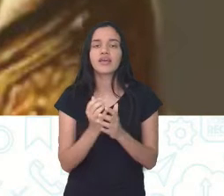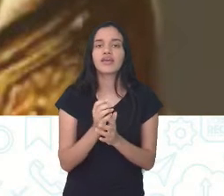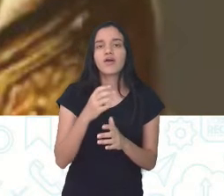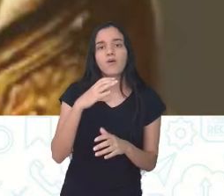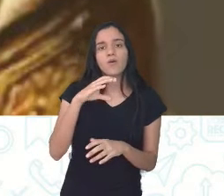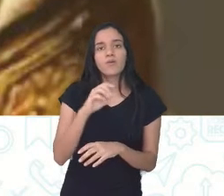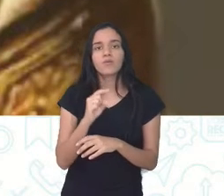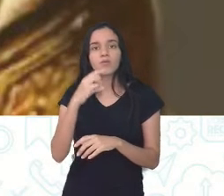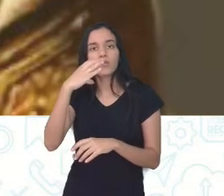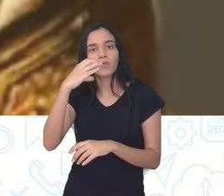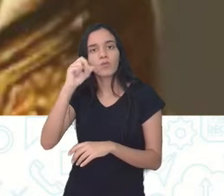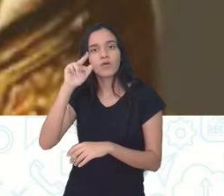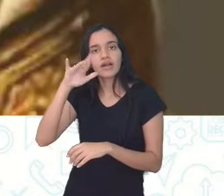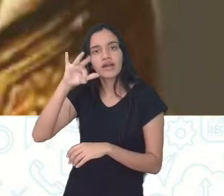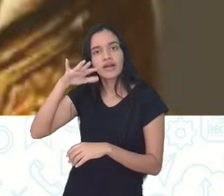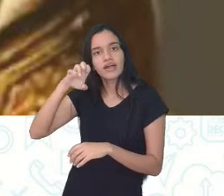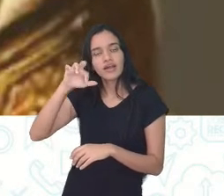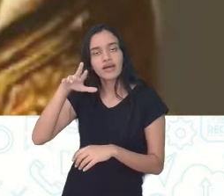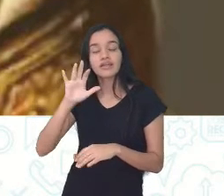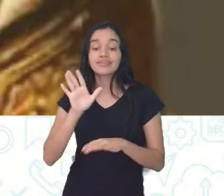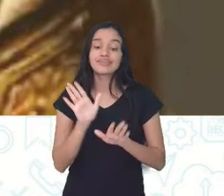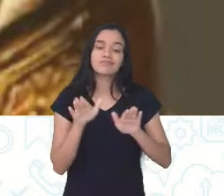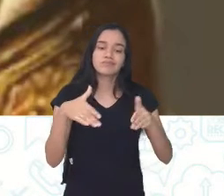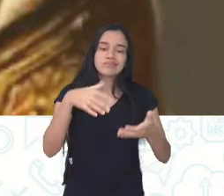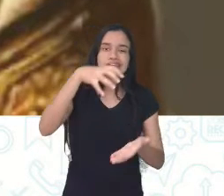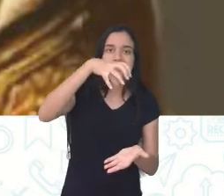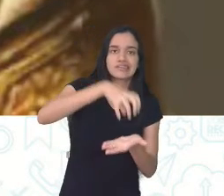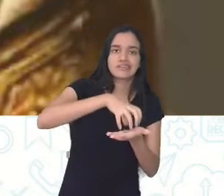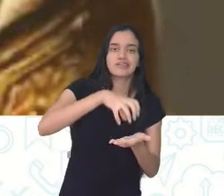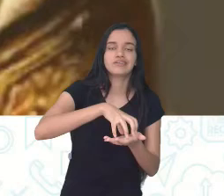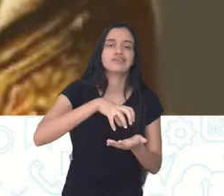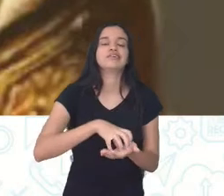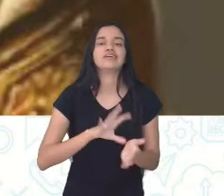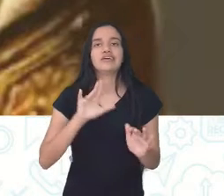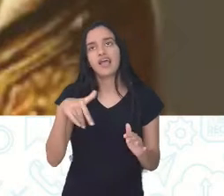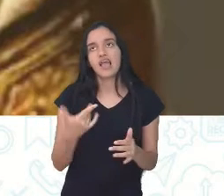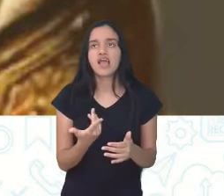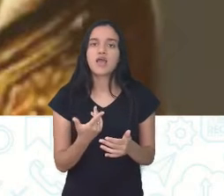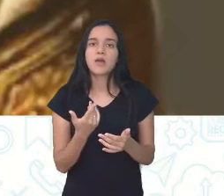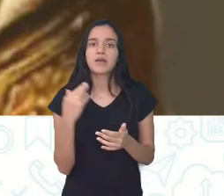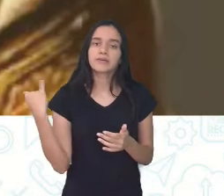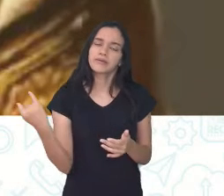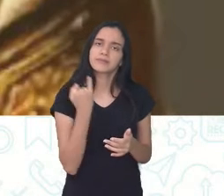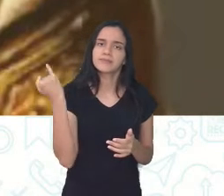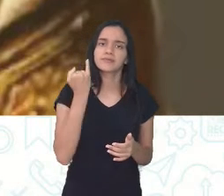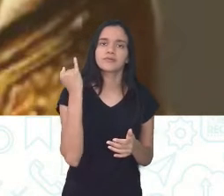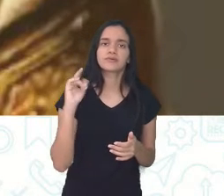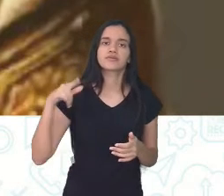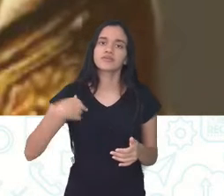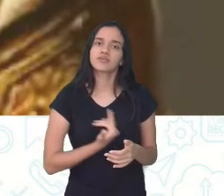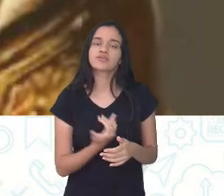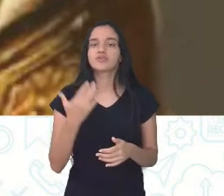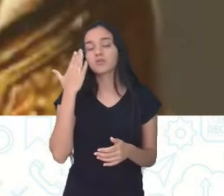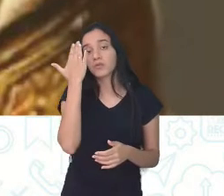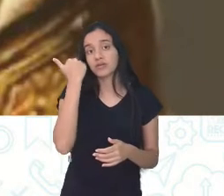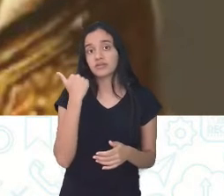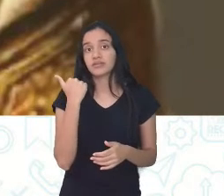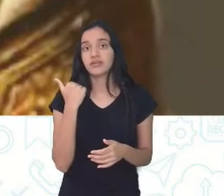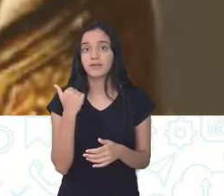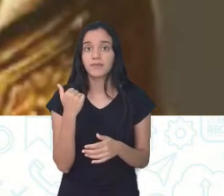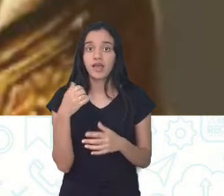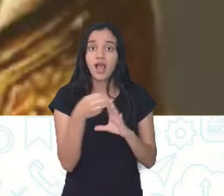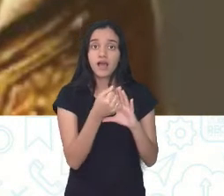né? Elitista e centralizador. Né? É um ponto bem importante a gente colocar aqui, que é uma